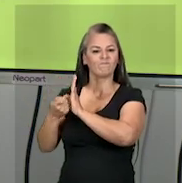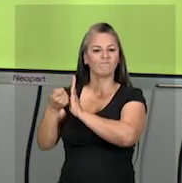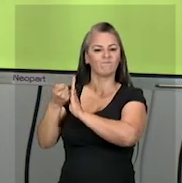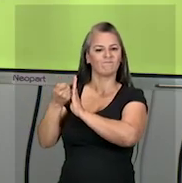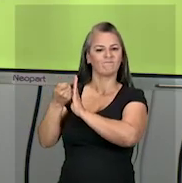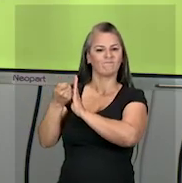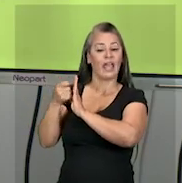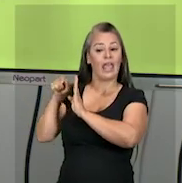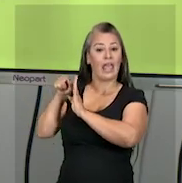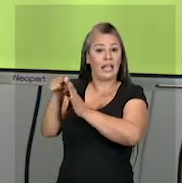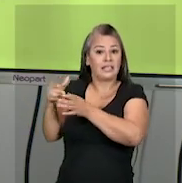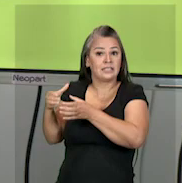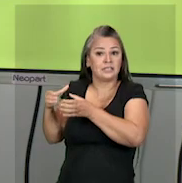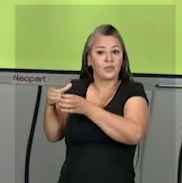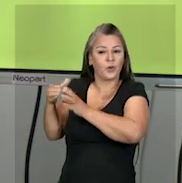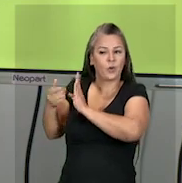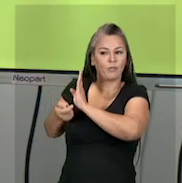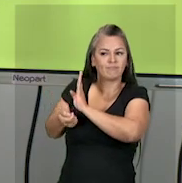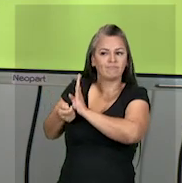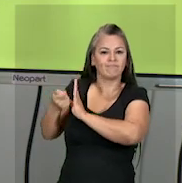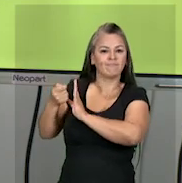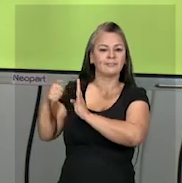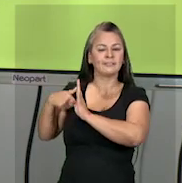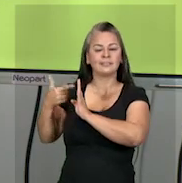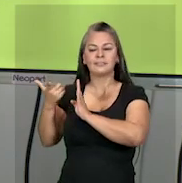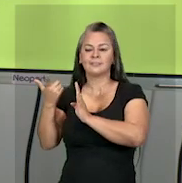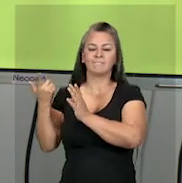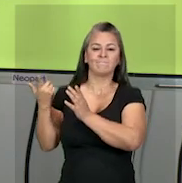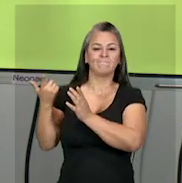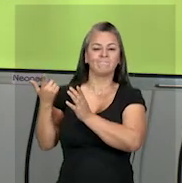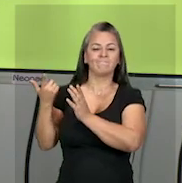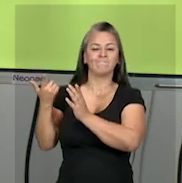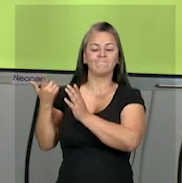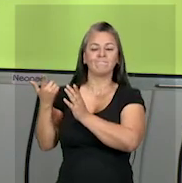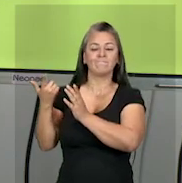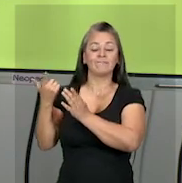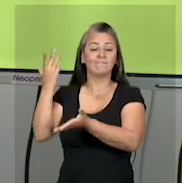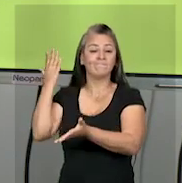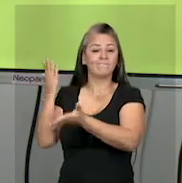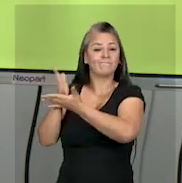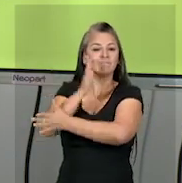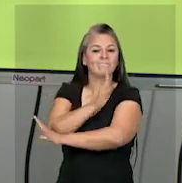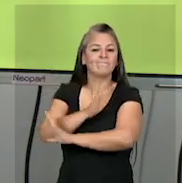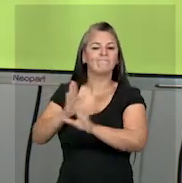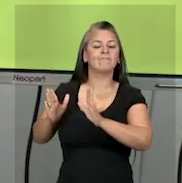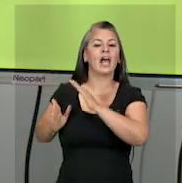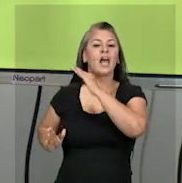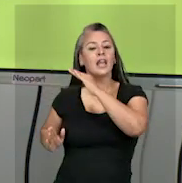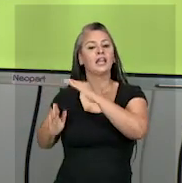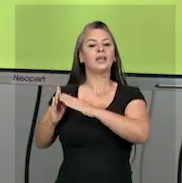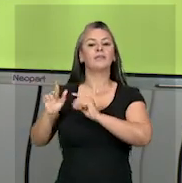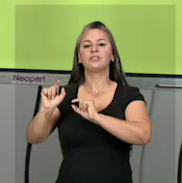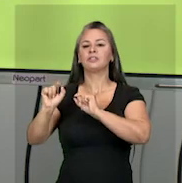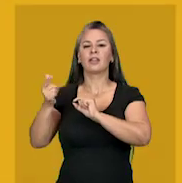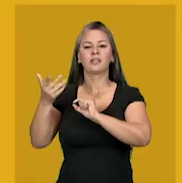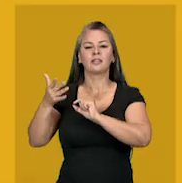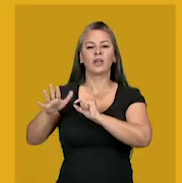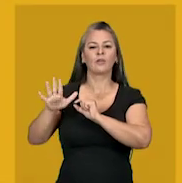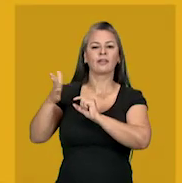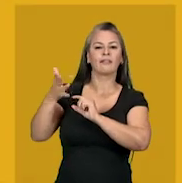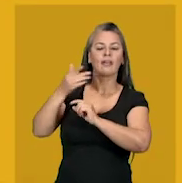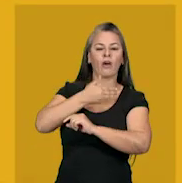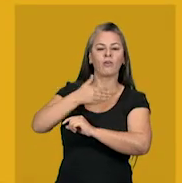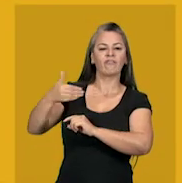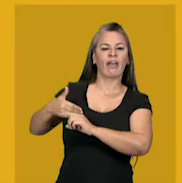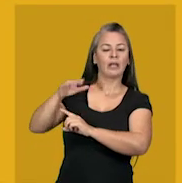no limite, né, das amarras que o poder real e absolutista impõe sobre as atividades da burguesia, principalmente o comércio,